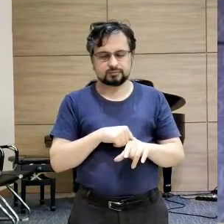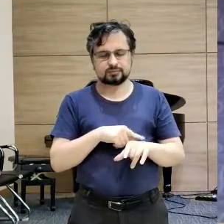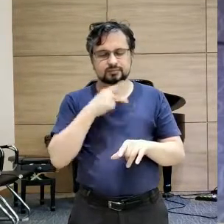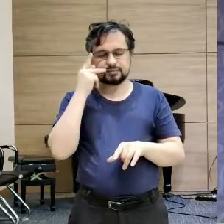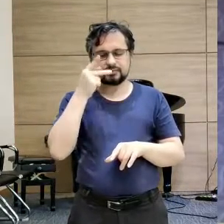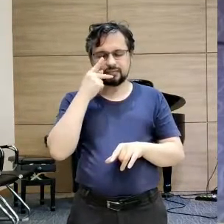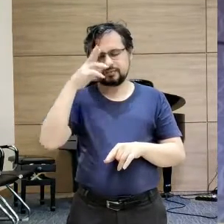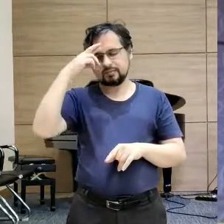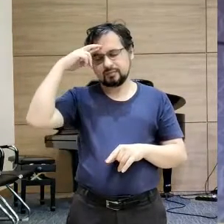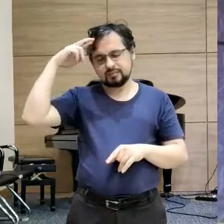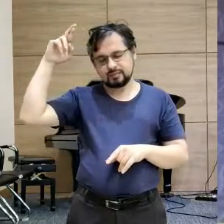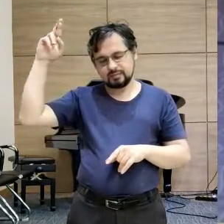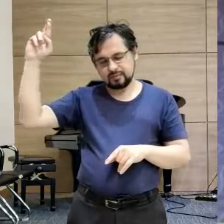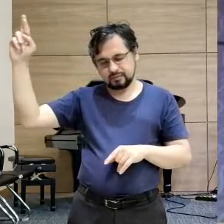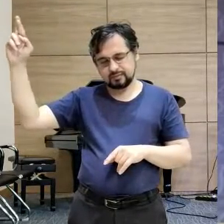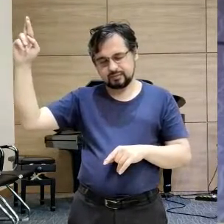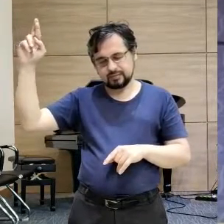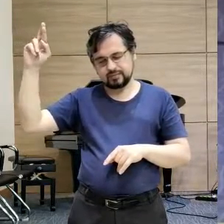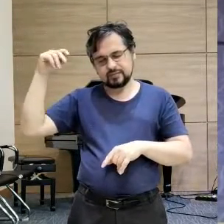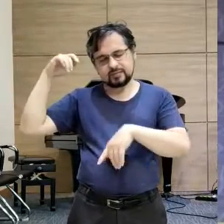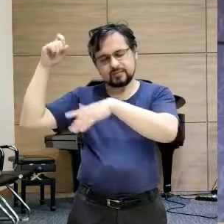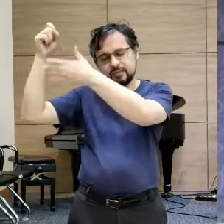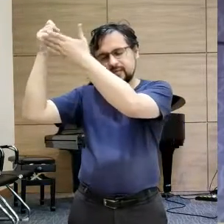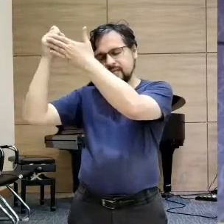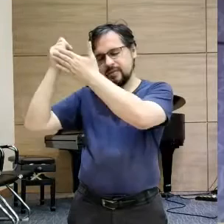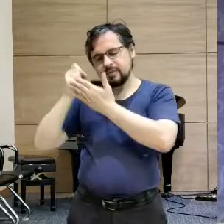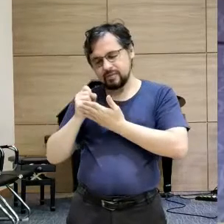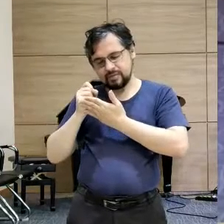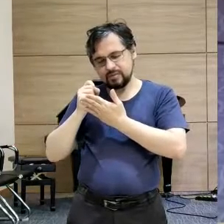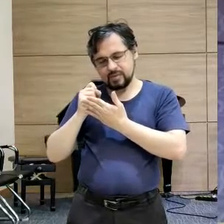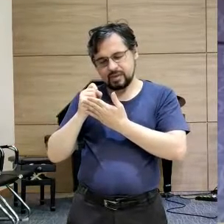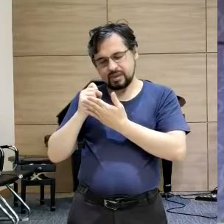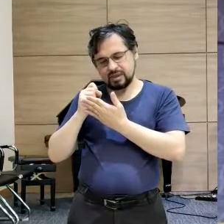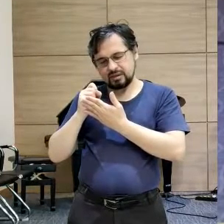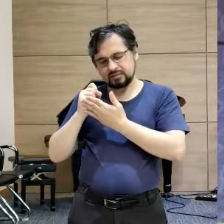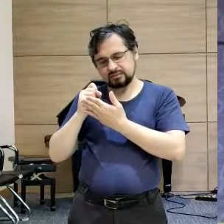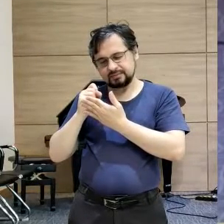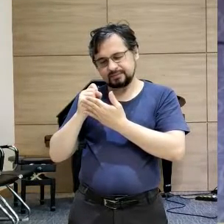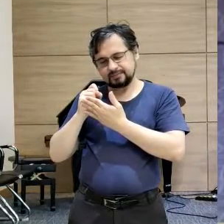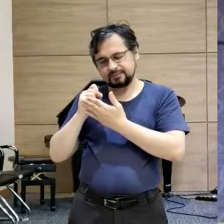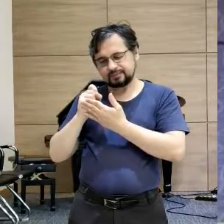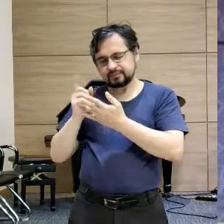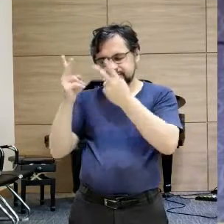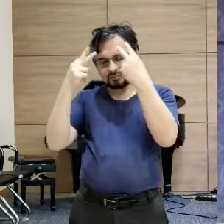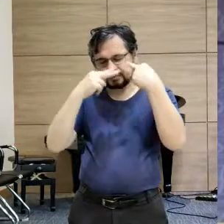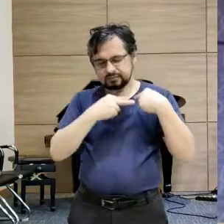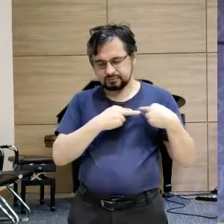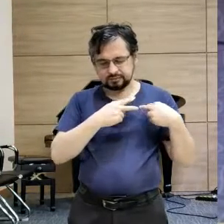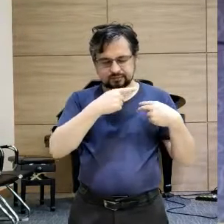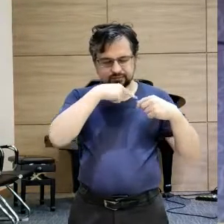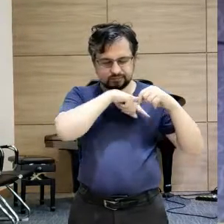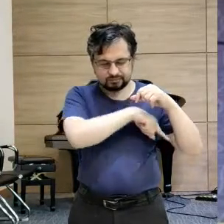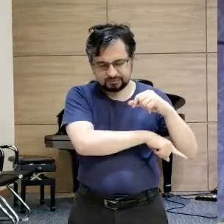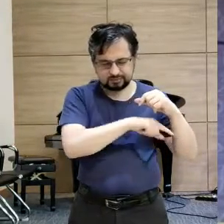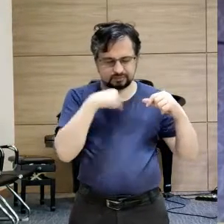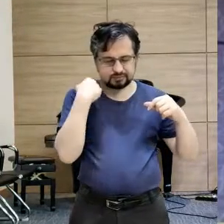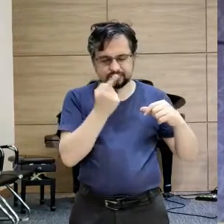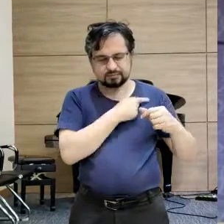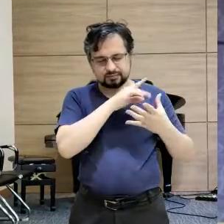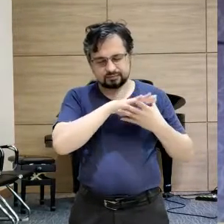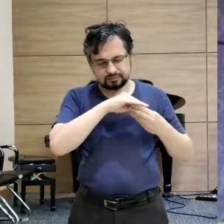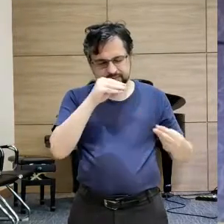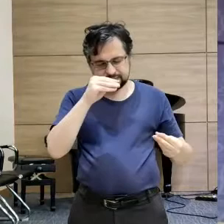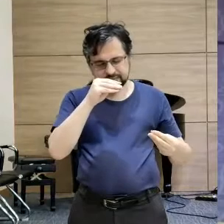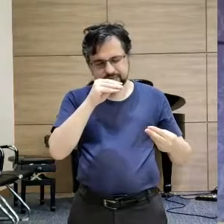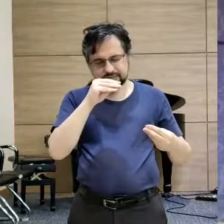dizendo: Senhor, ajuda-nos a avaliar o interior da nossa alma, o interior do